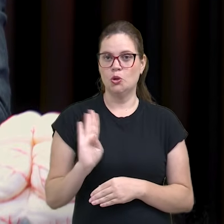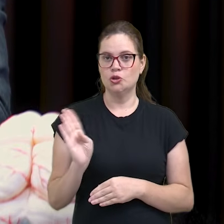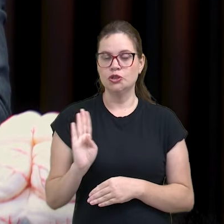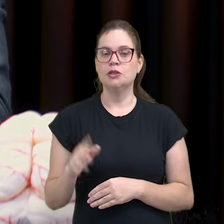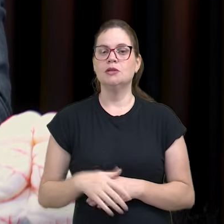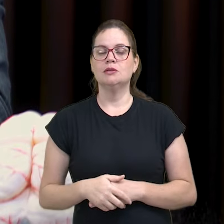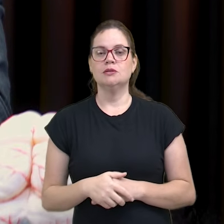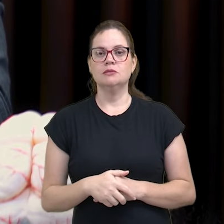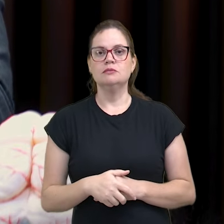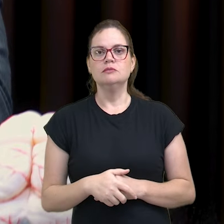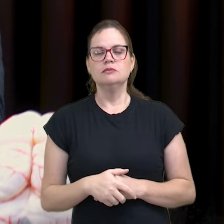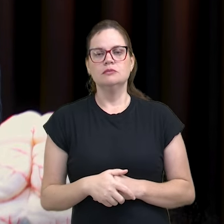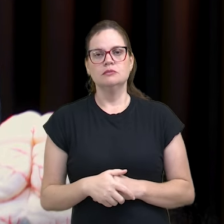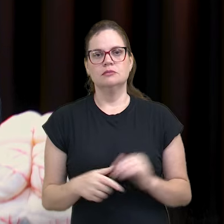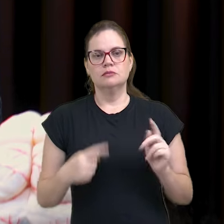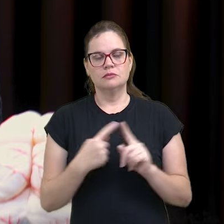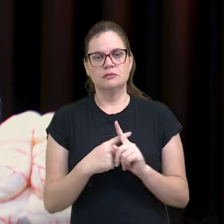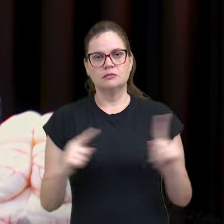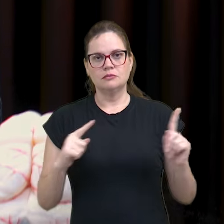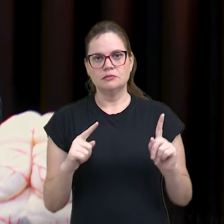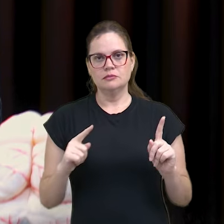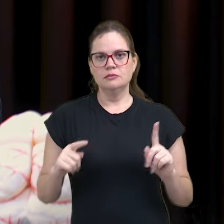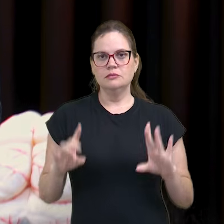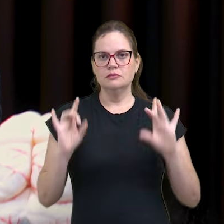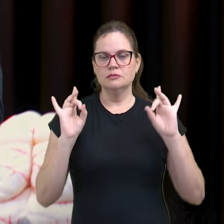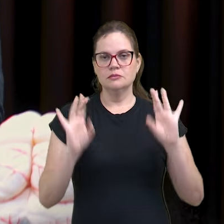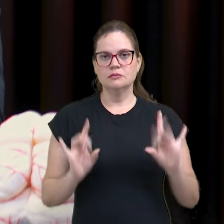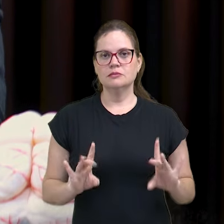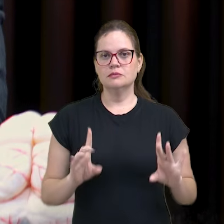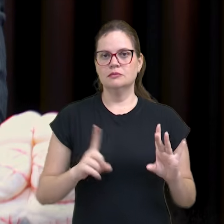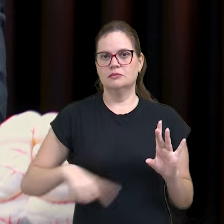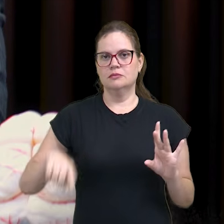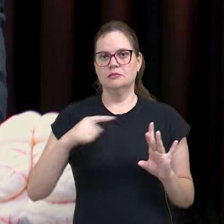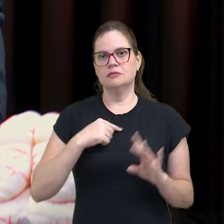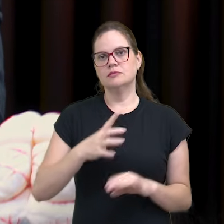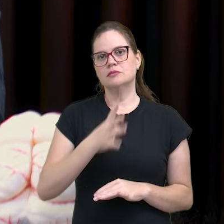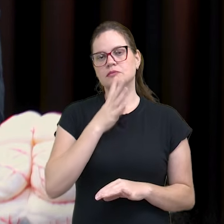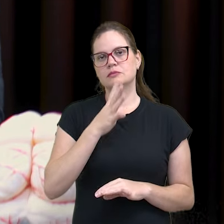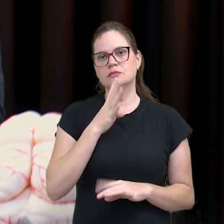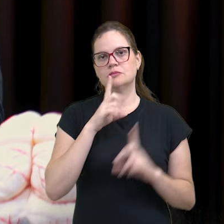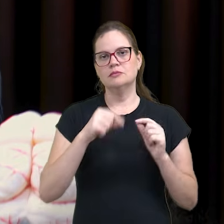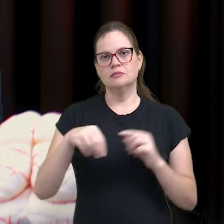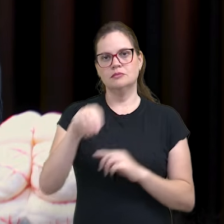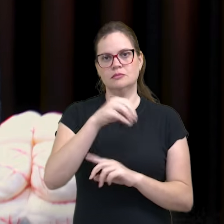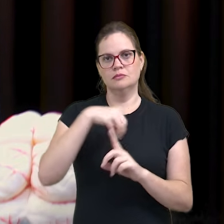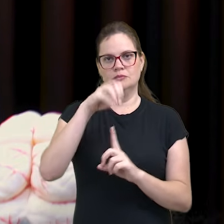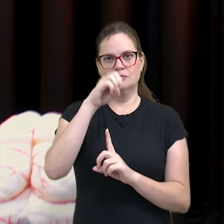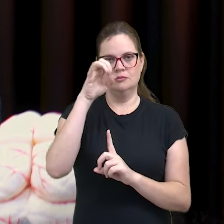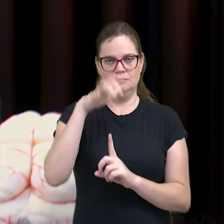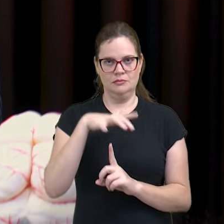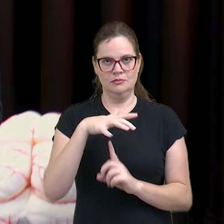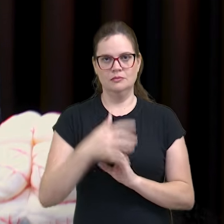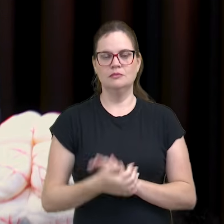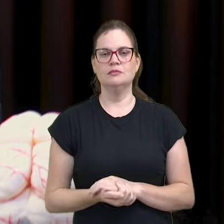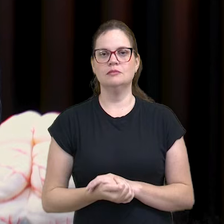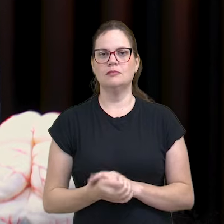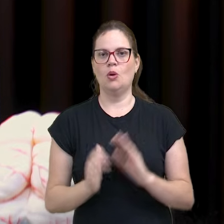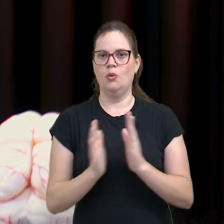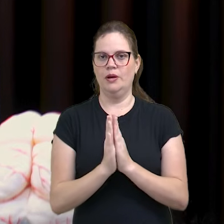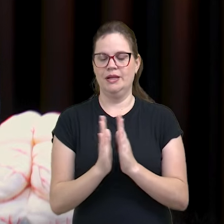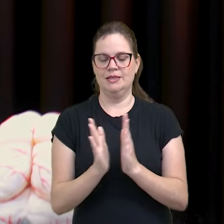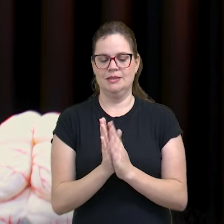fisiologicamente. E dentro, em especial, daquilo que nós conhecemos como